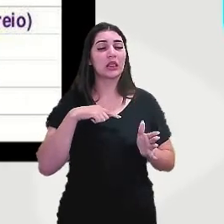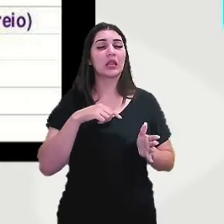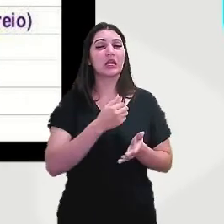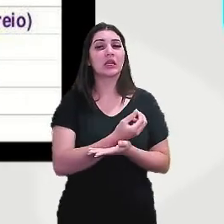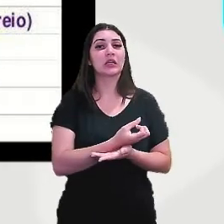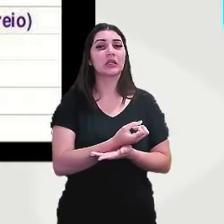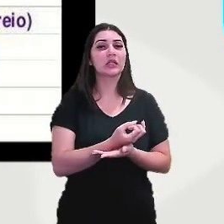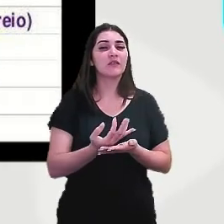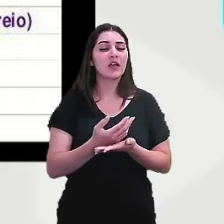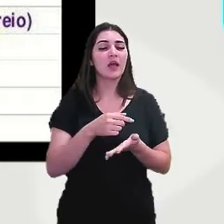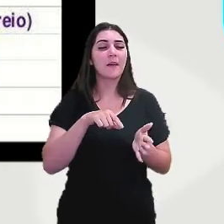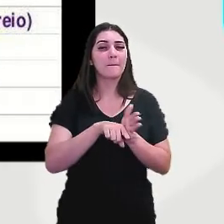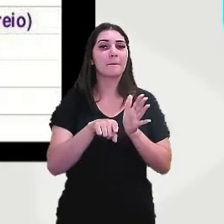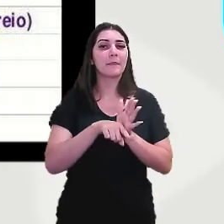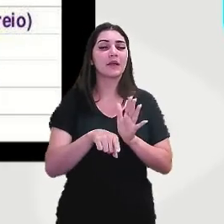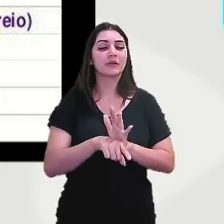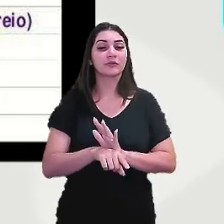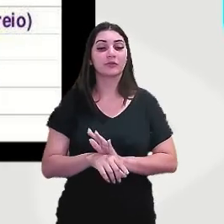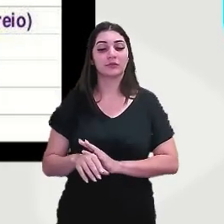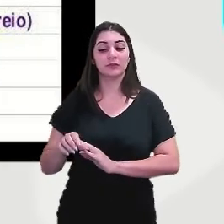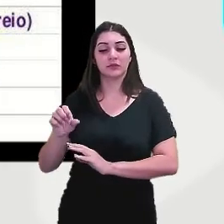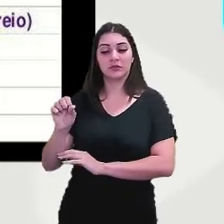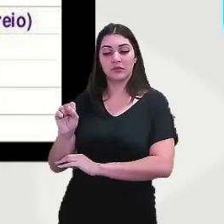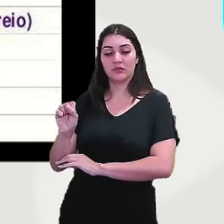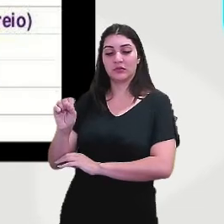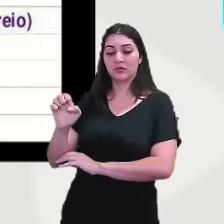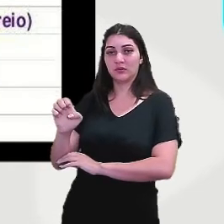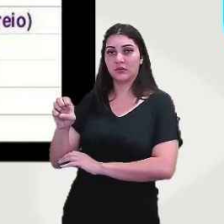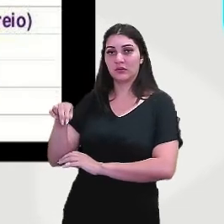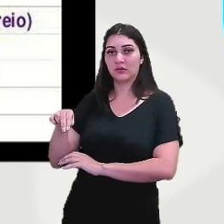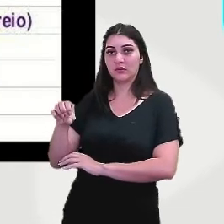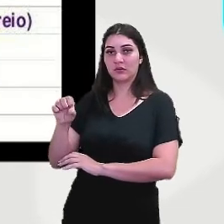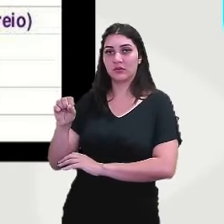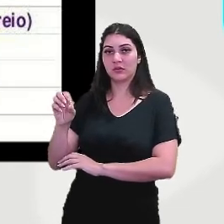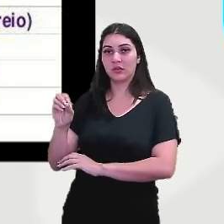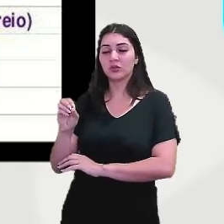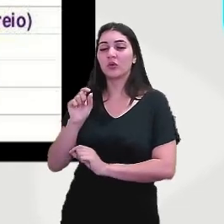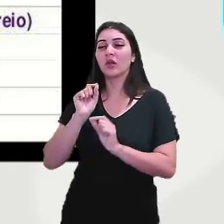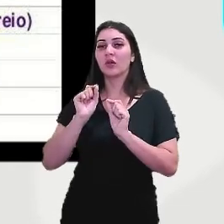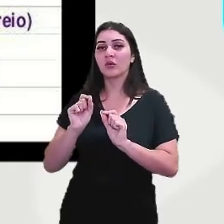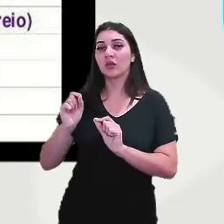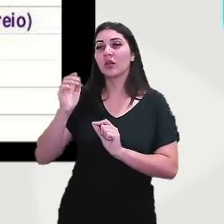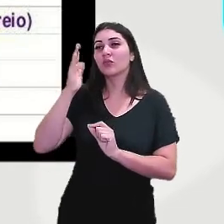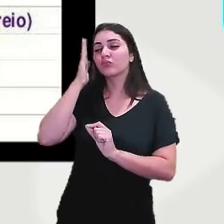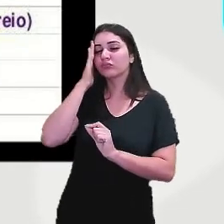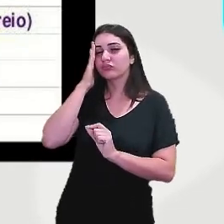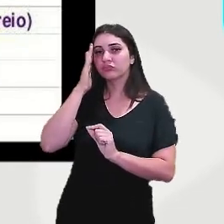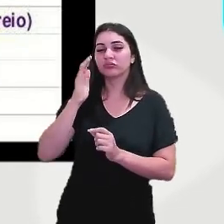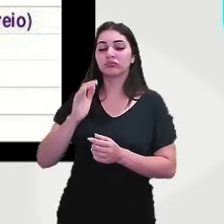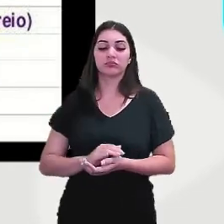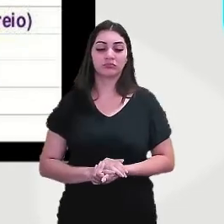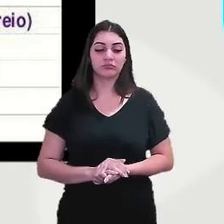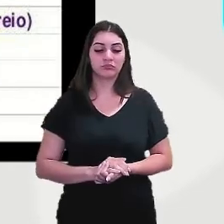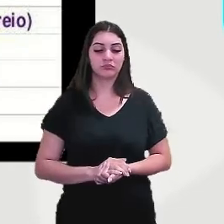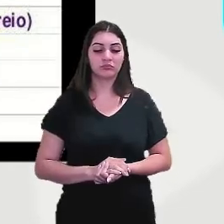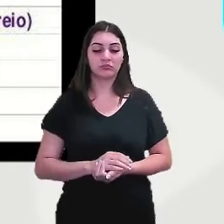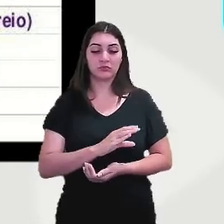perguntas, é o recenseamento. E o censo com S é o entendimento, é o juízo.